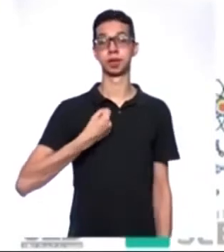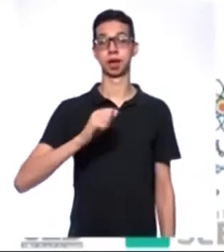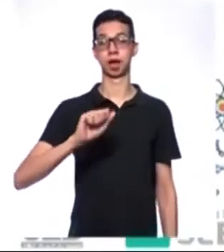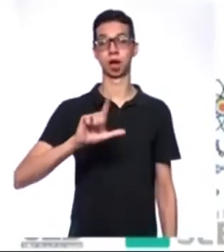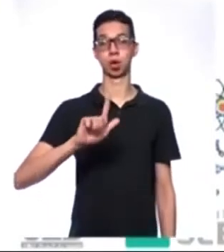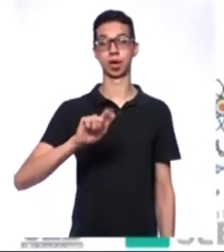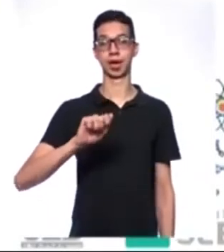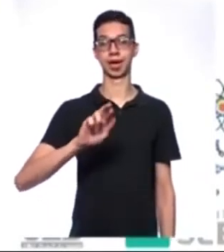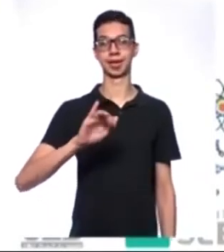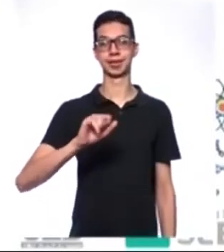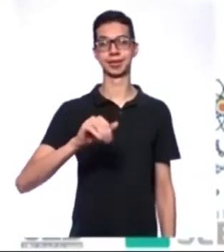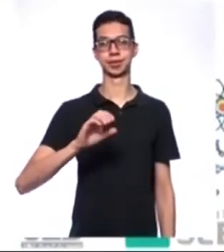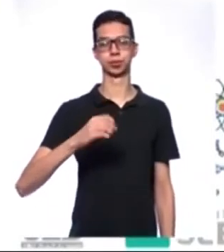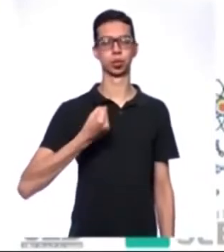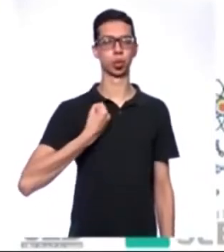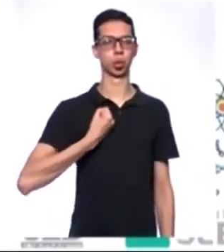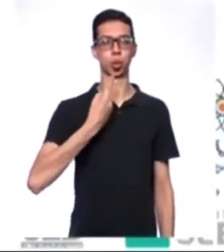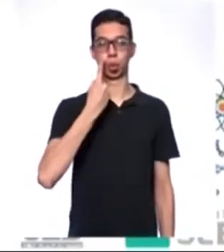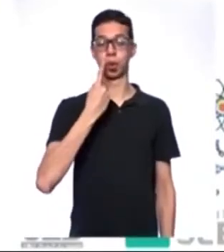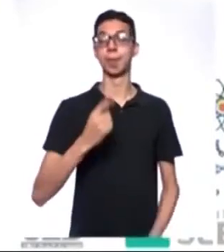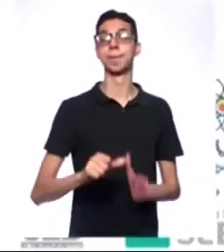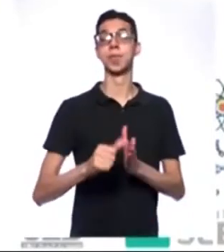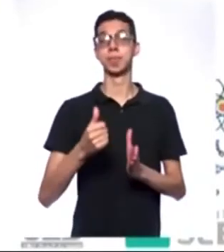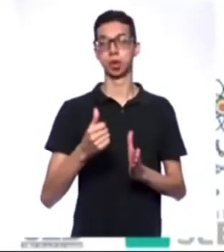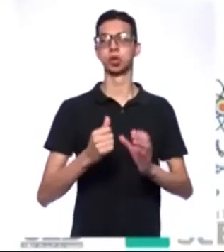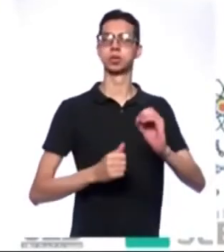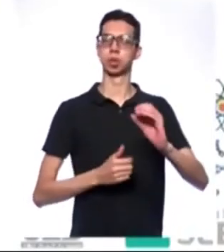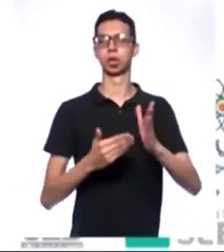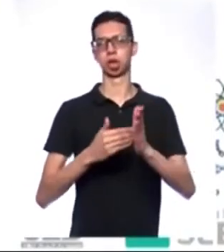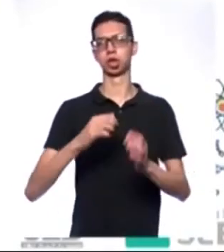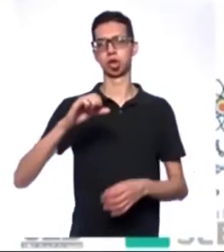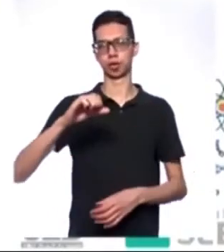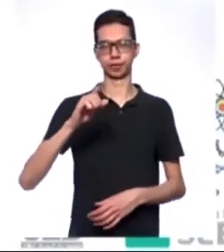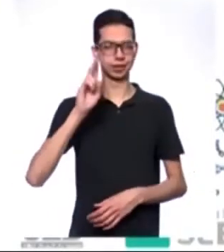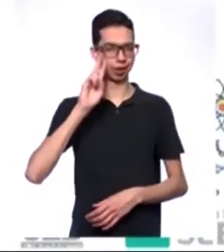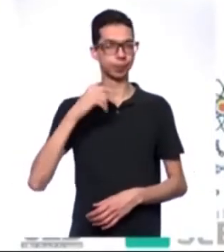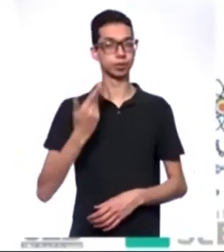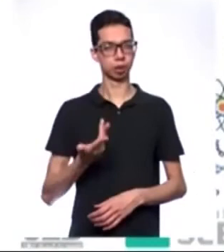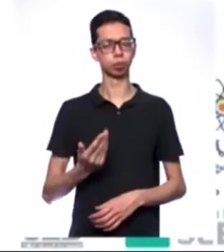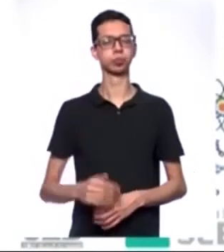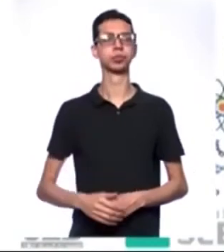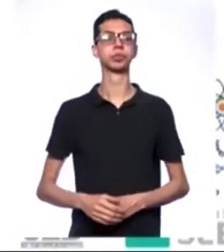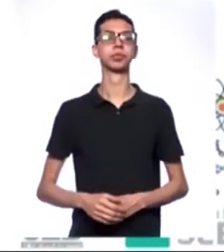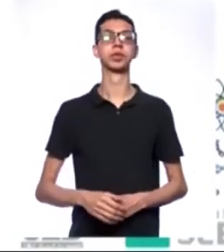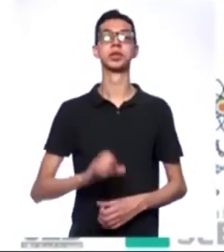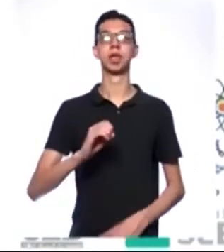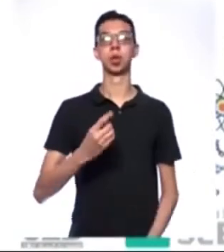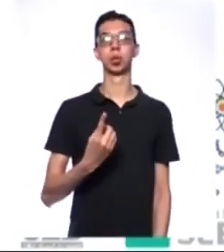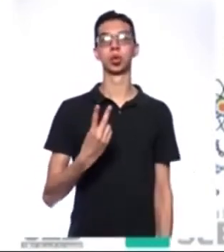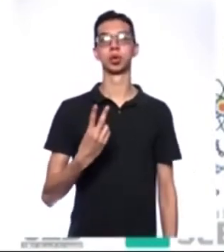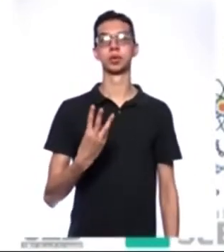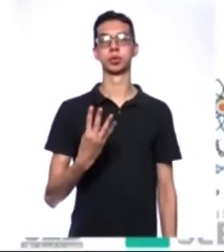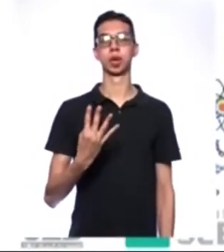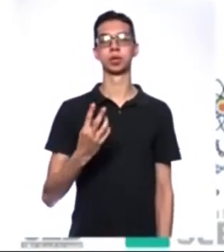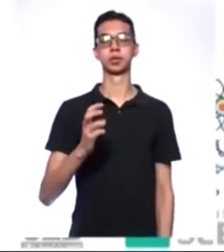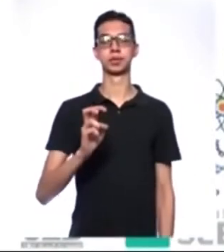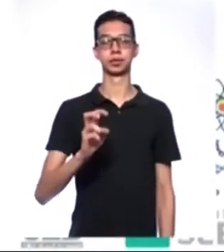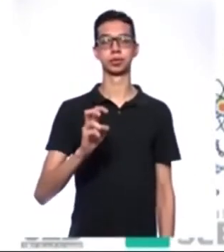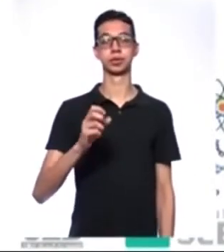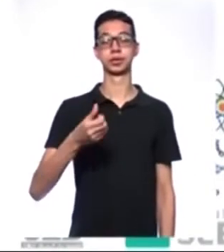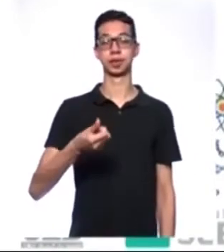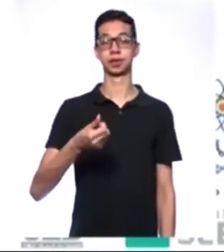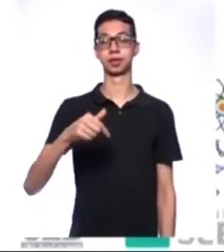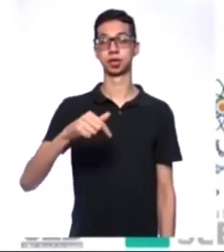aprende a casinha de Oi Deca do 09 0 1 2 3 4 5 6 7 8 9